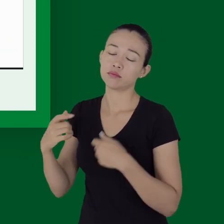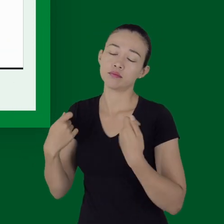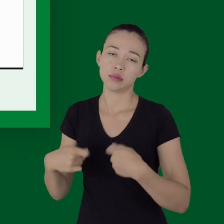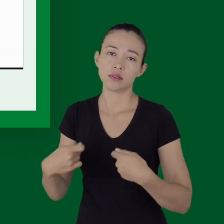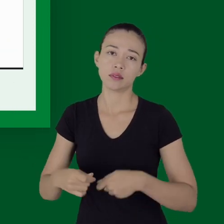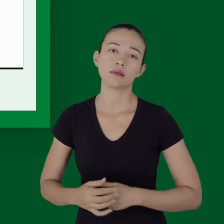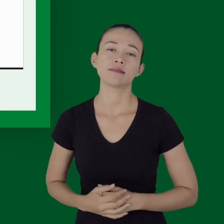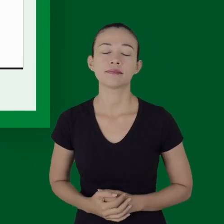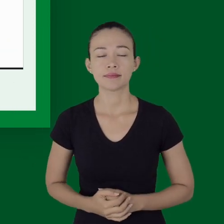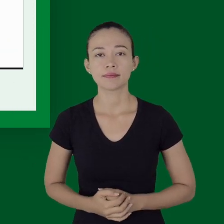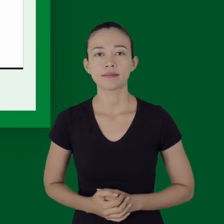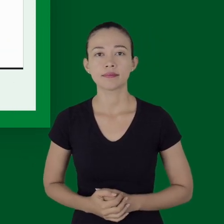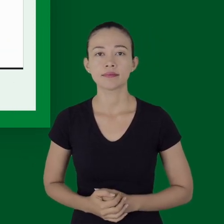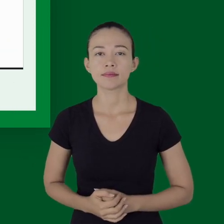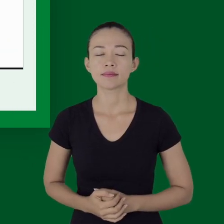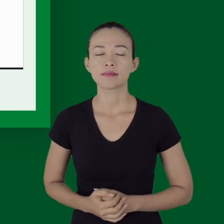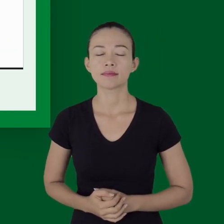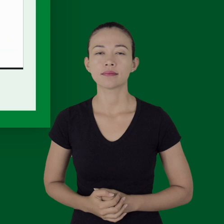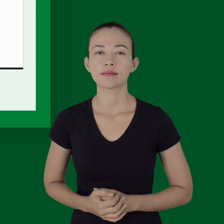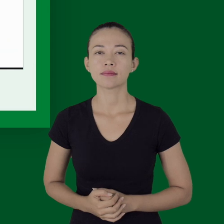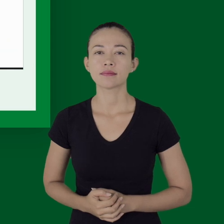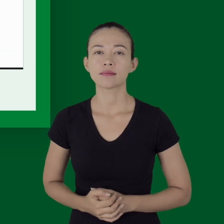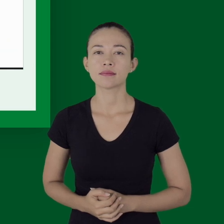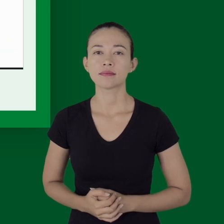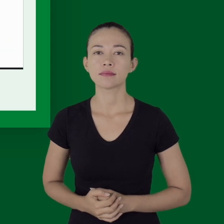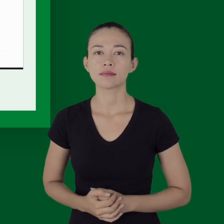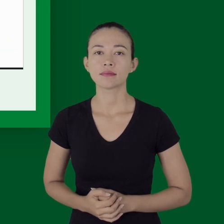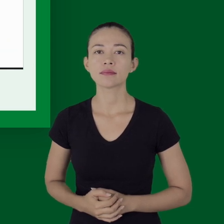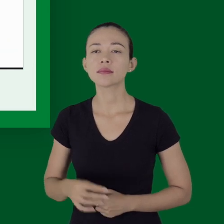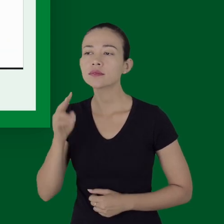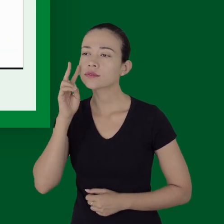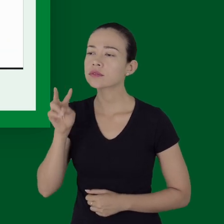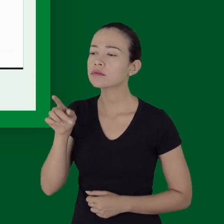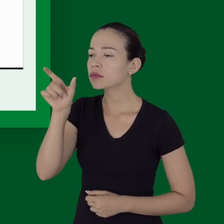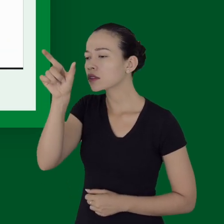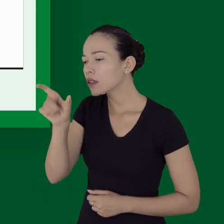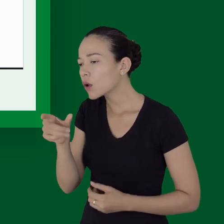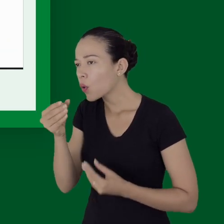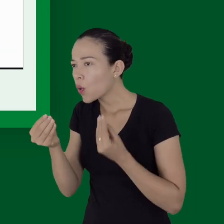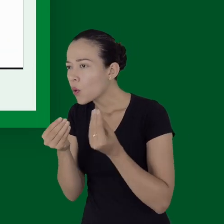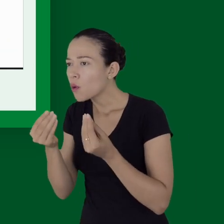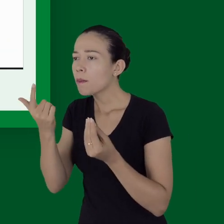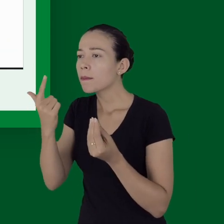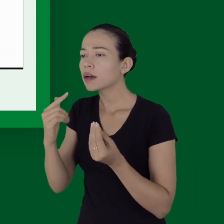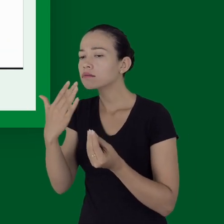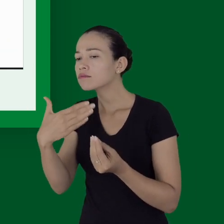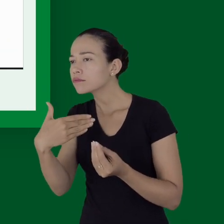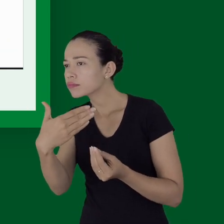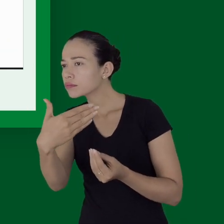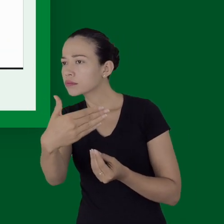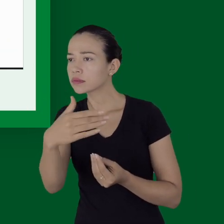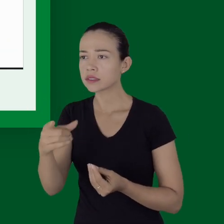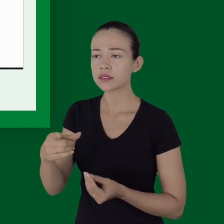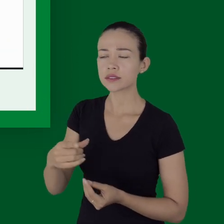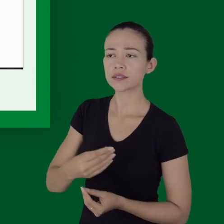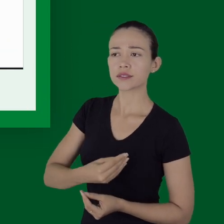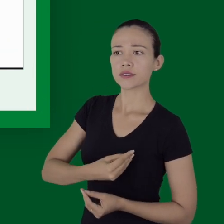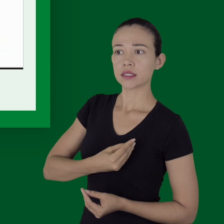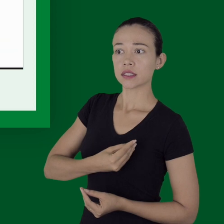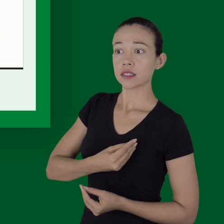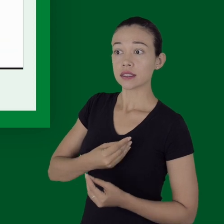né? As circunstâncias clínicas de cada paciente e a perspectiva futura. Então, assim, a gente